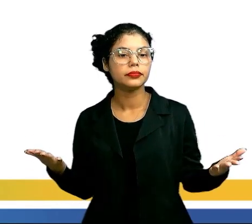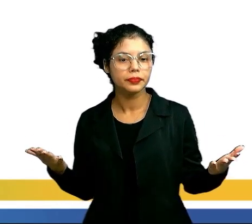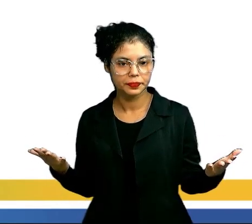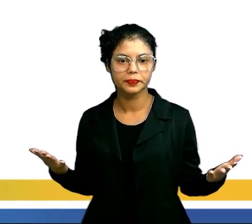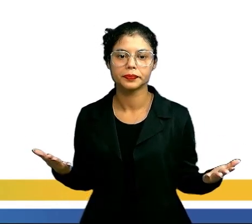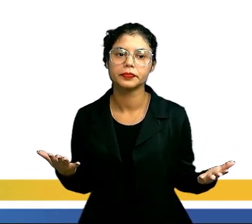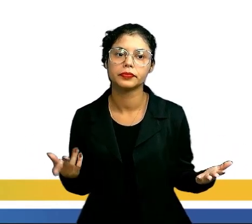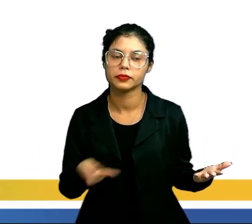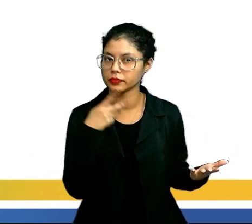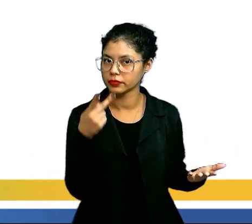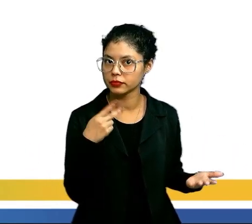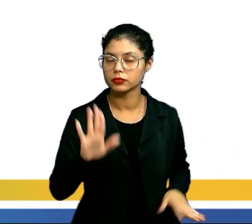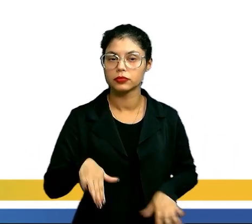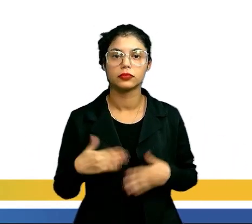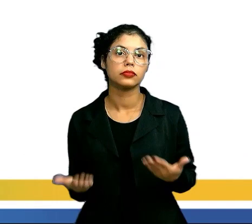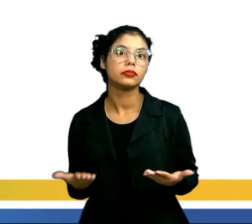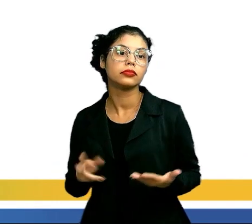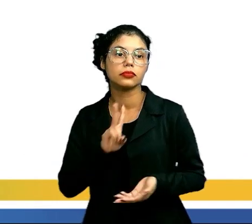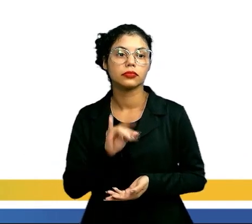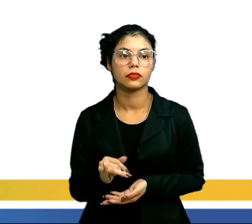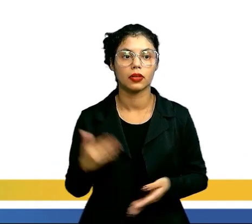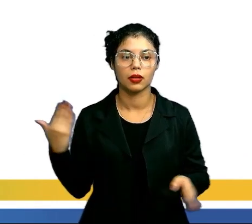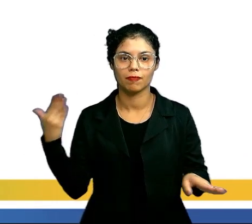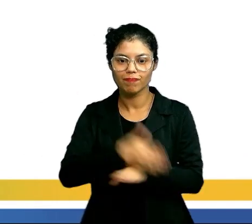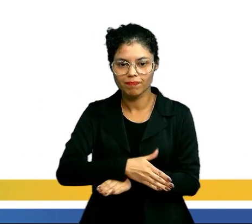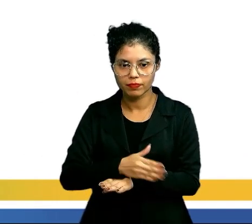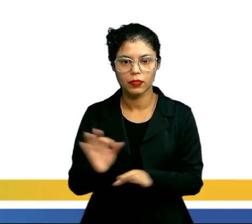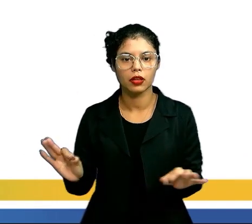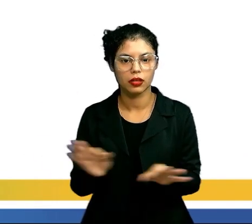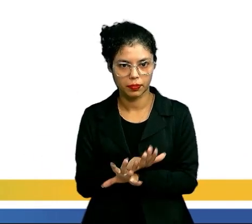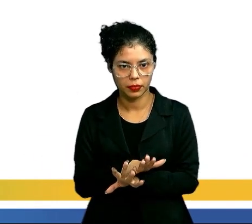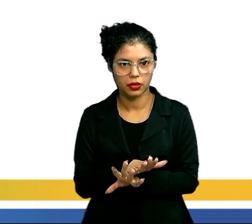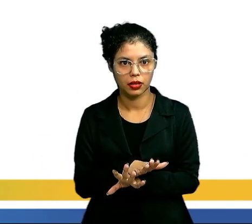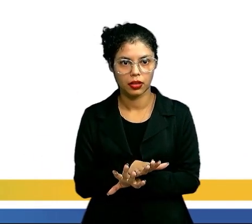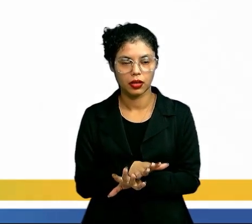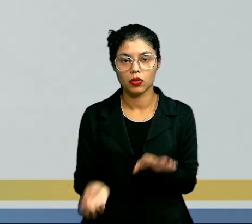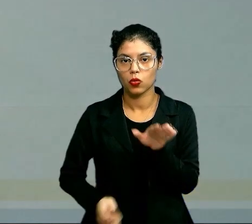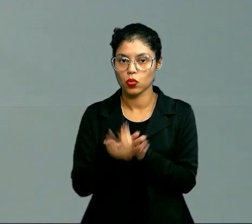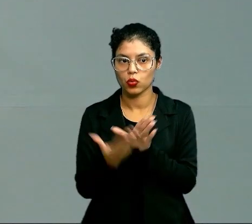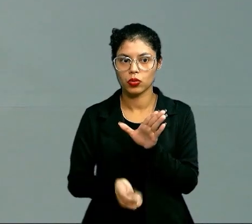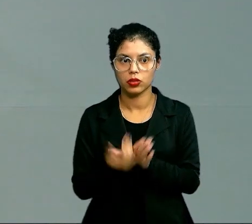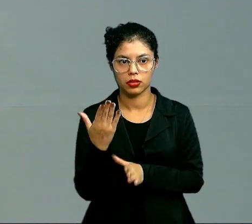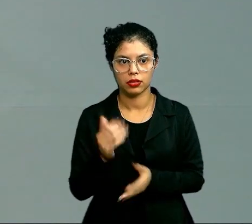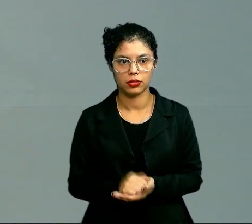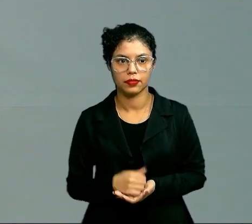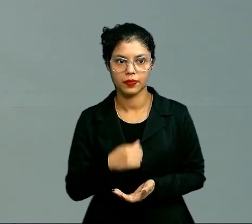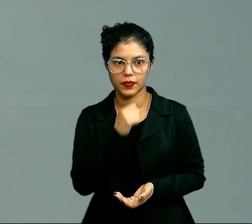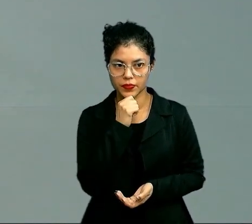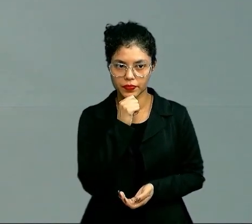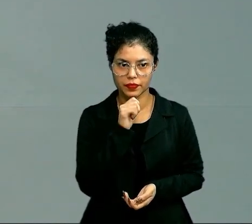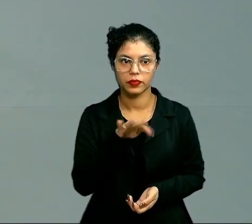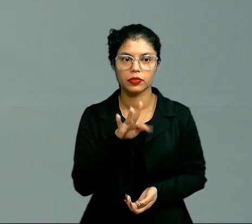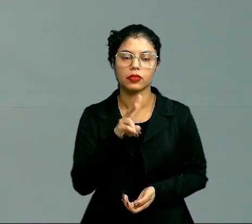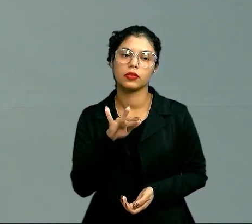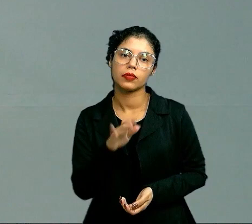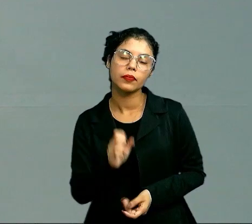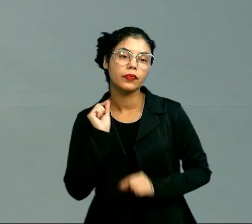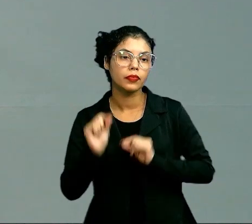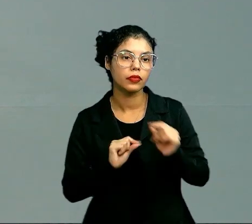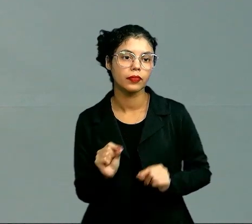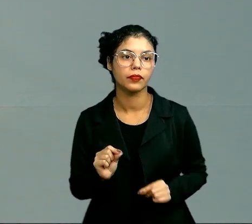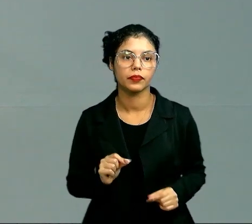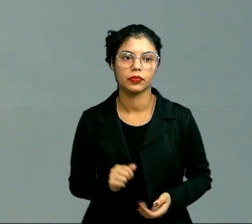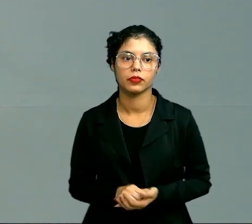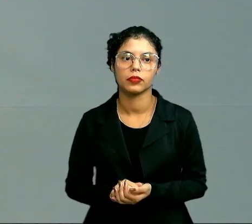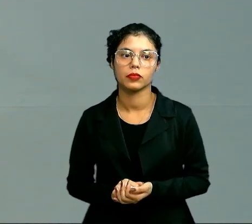Pessoal, eu estou falando aqui qual é a medida que vai interferir, com que o odor dela ative. Até porque o que é